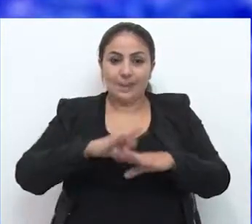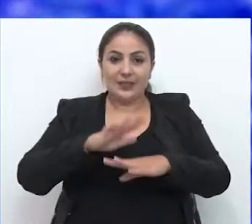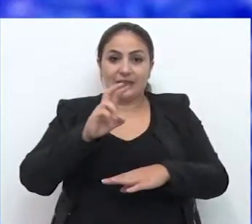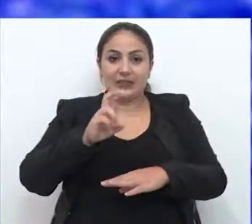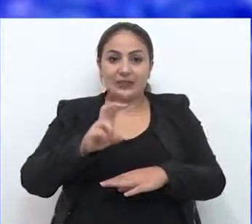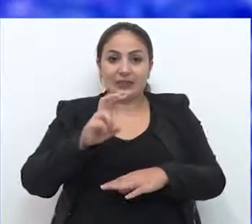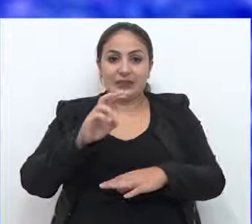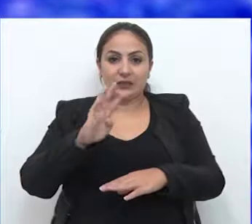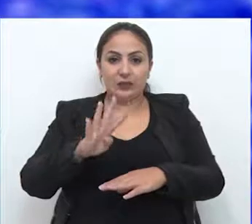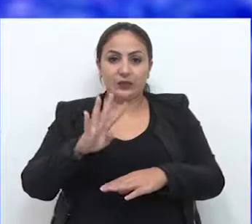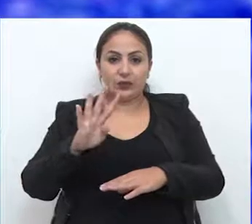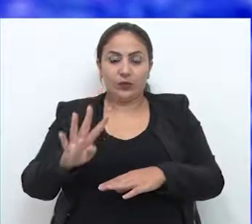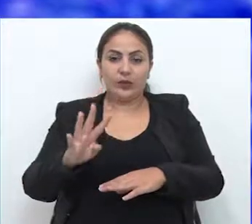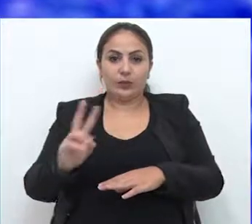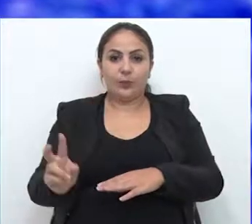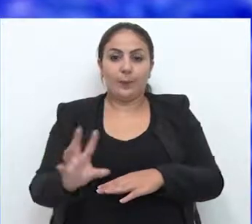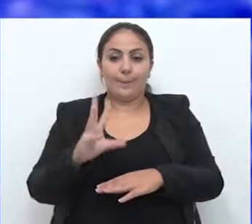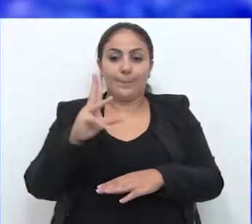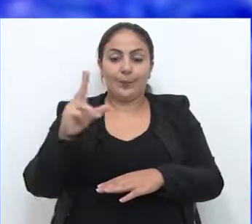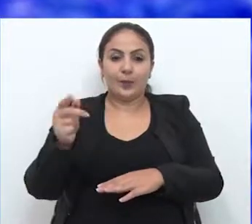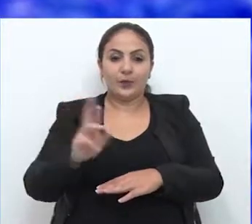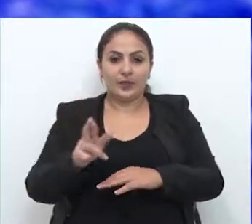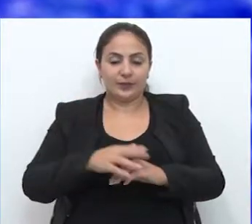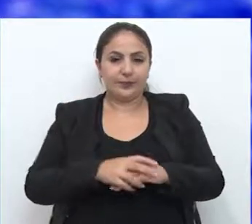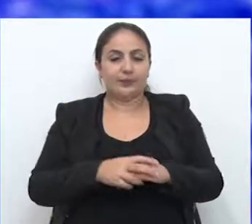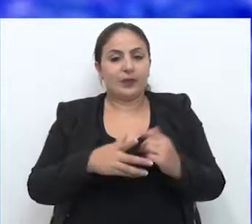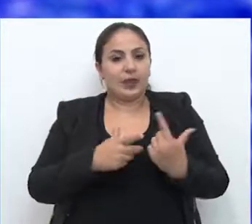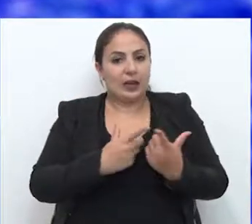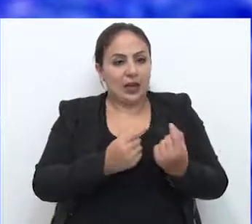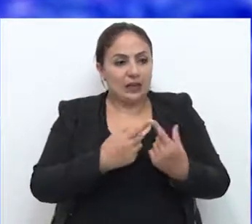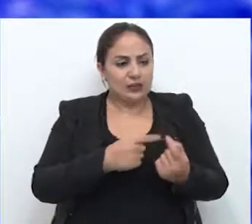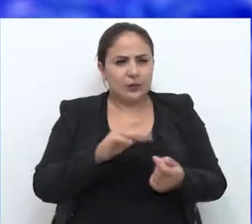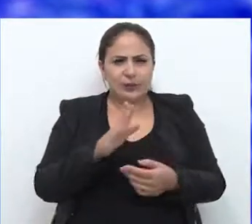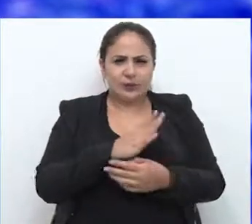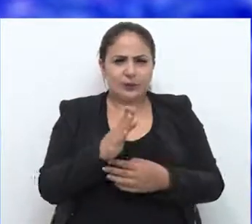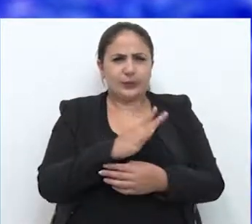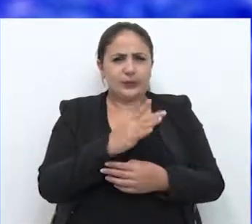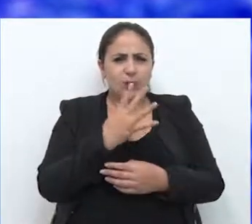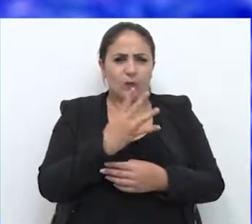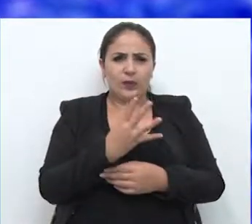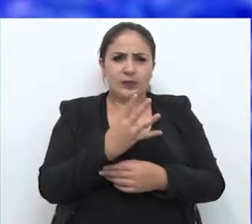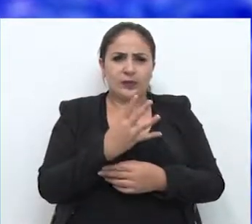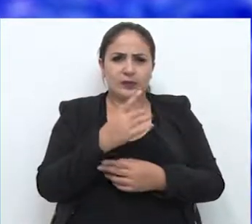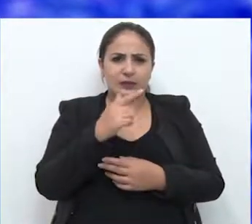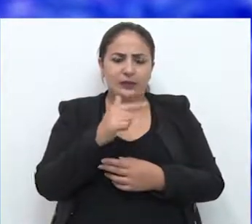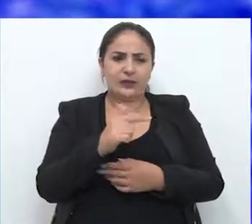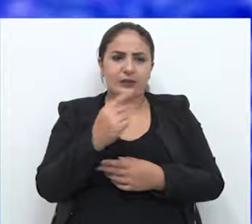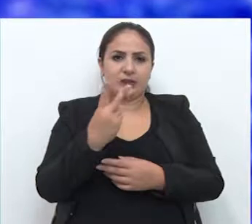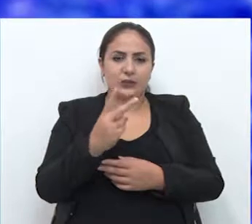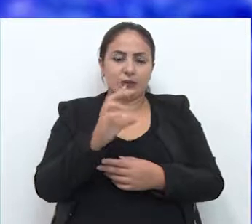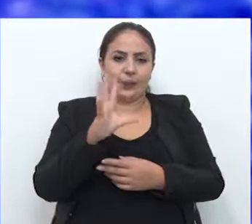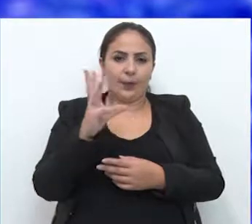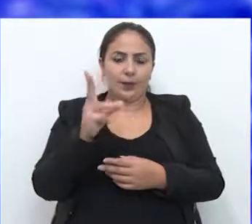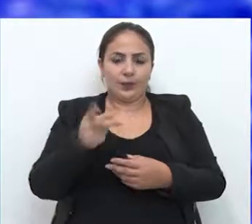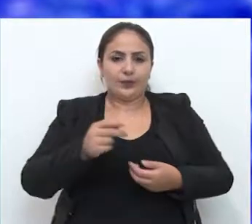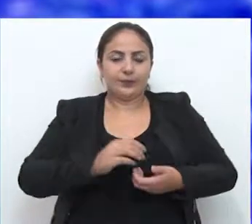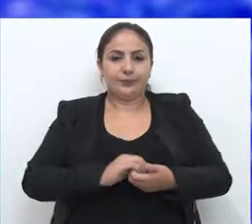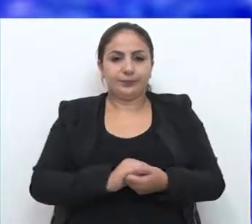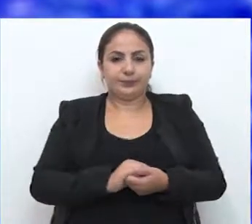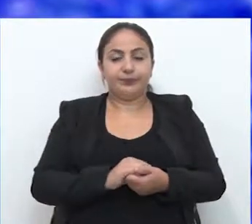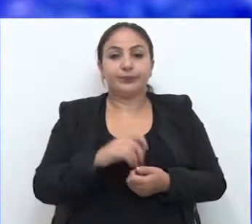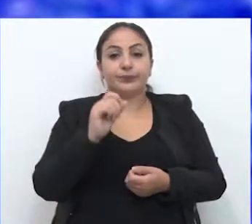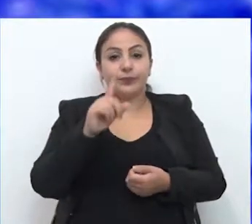ultrapassou os 544 milhões de reais e a despesa ficou em torno dos 472